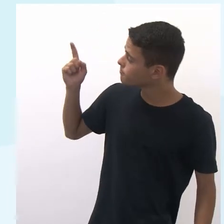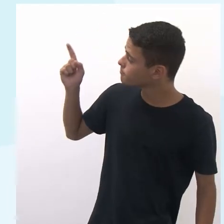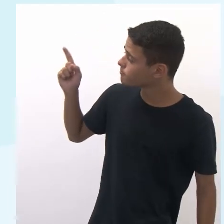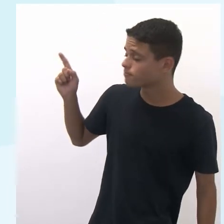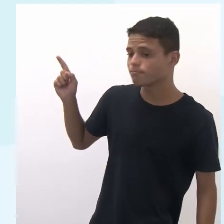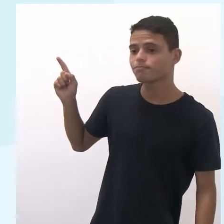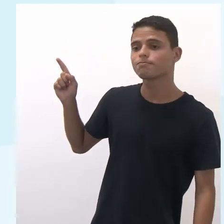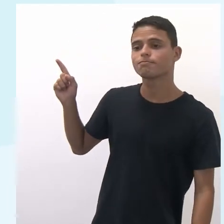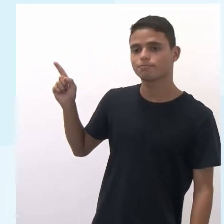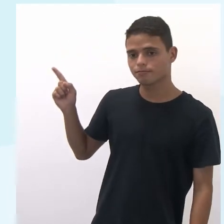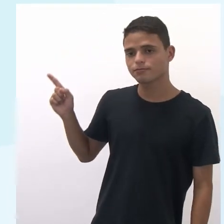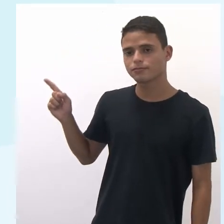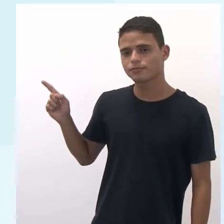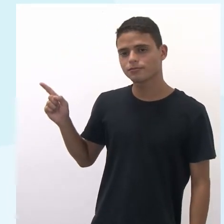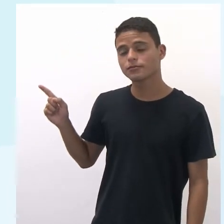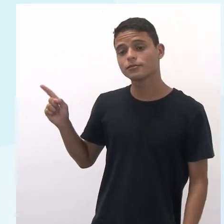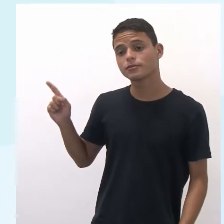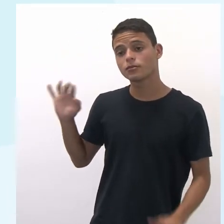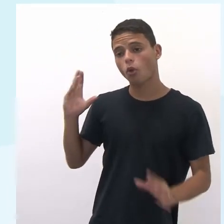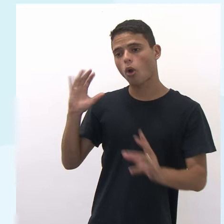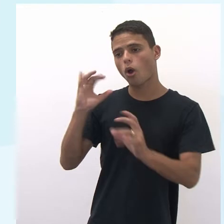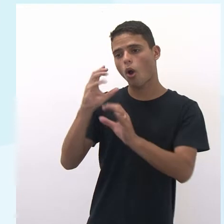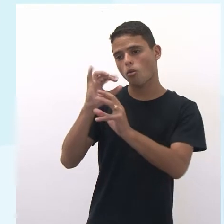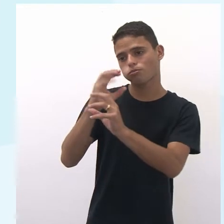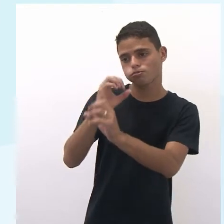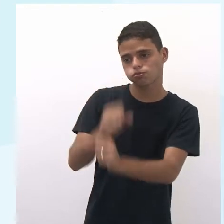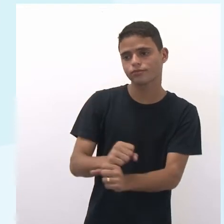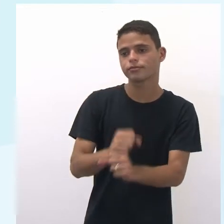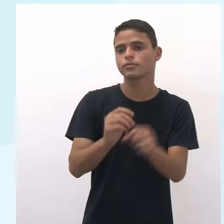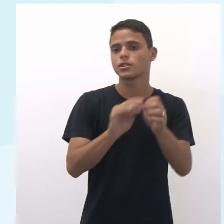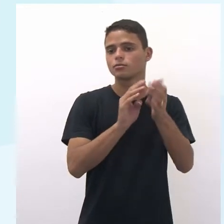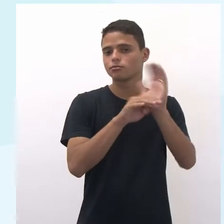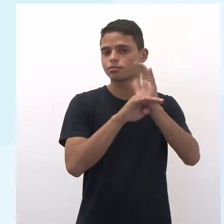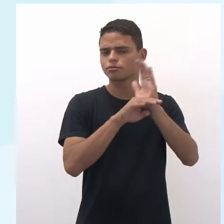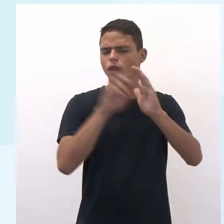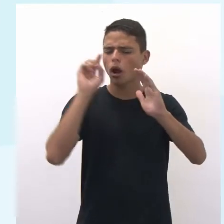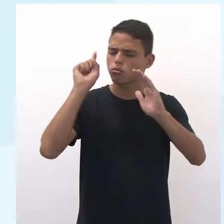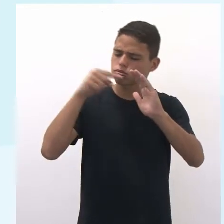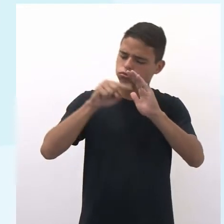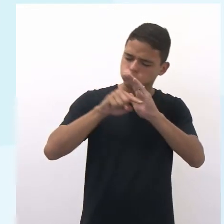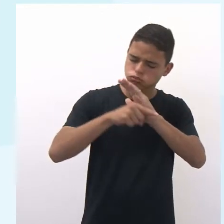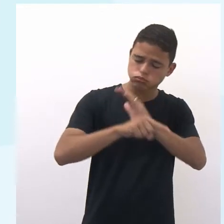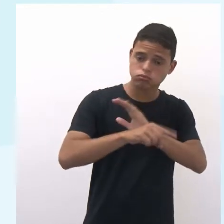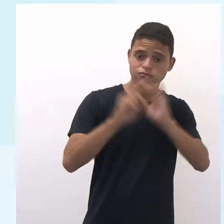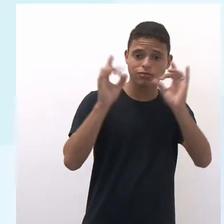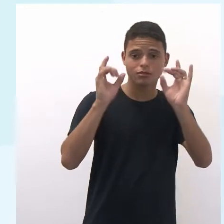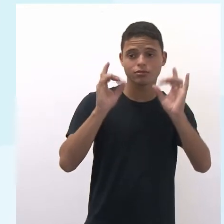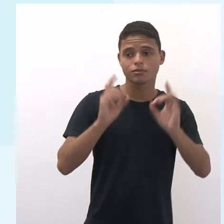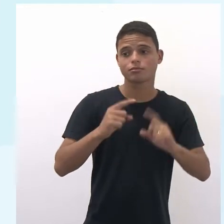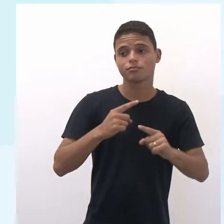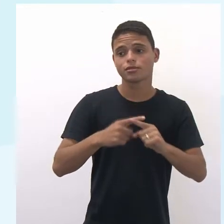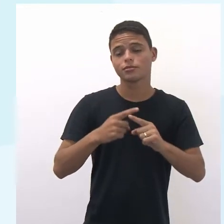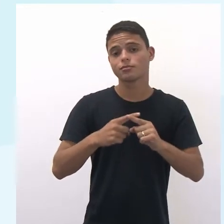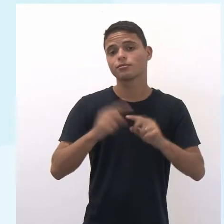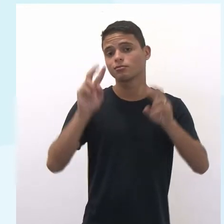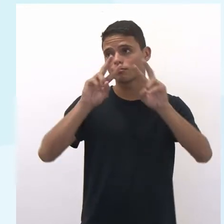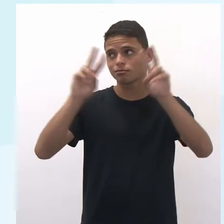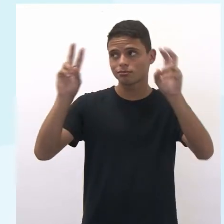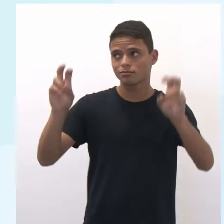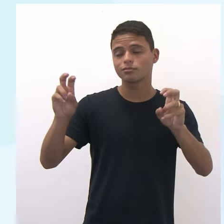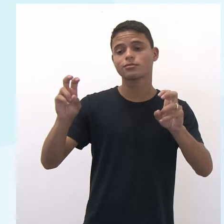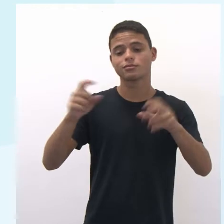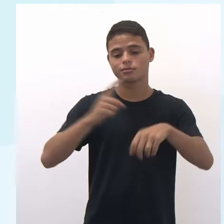Aqui é só uma análise prévia do histórico do cinema. A gente não vai entrar em muitos detalhes por causa do tempo, tem outros assuntos a ser